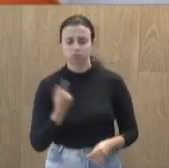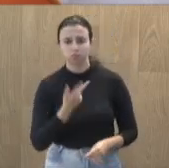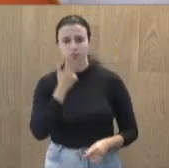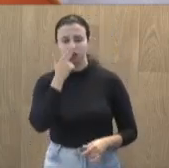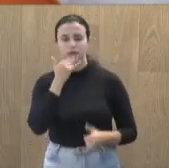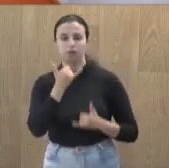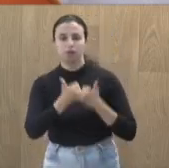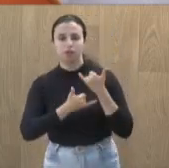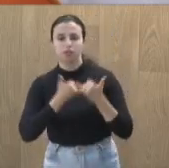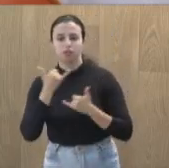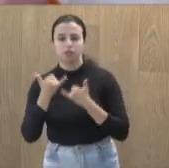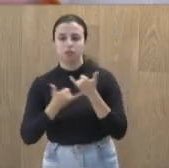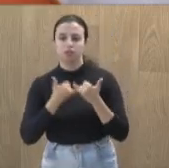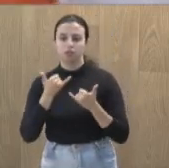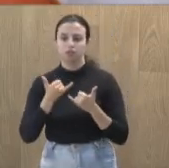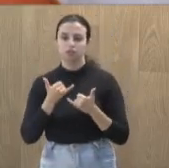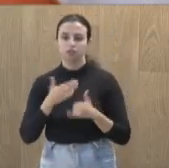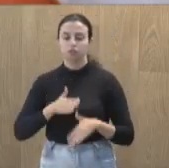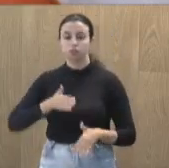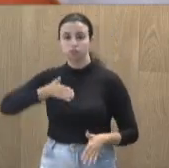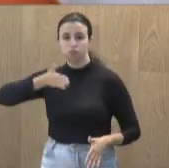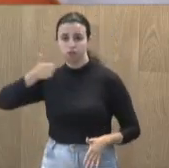brincadeira. Do lado